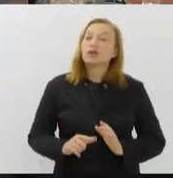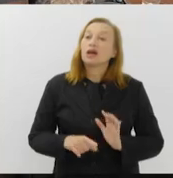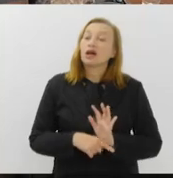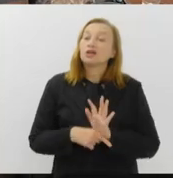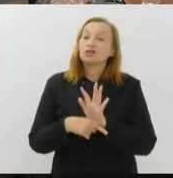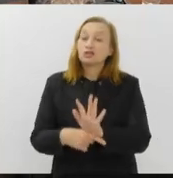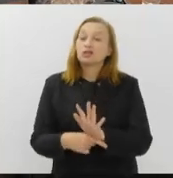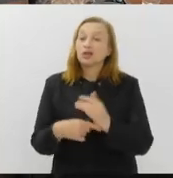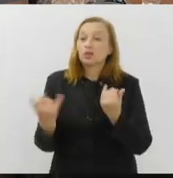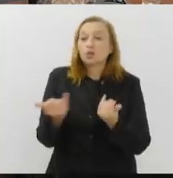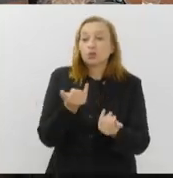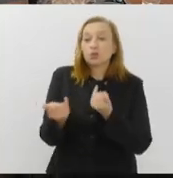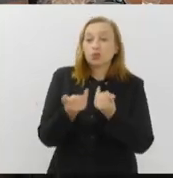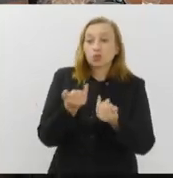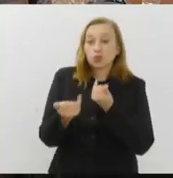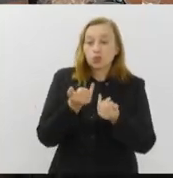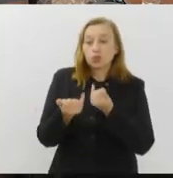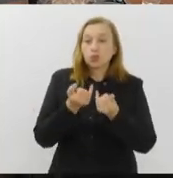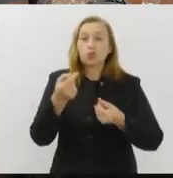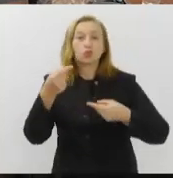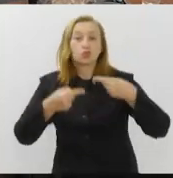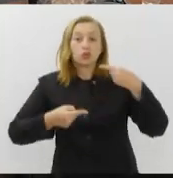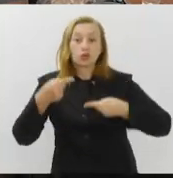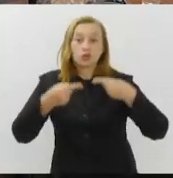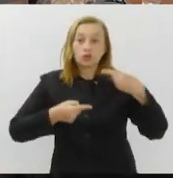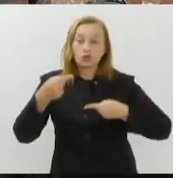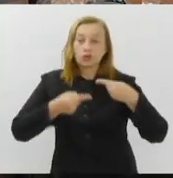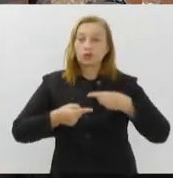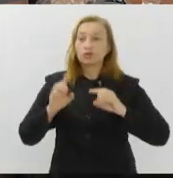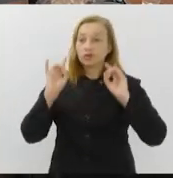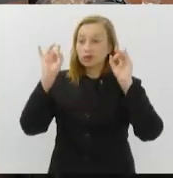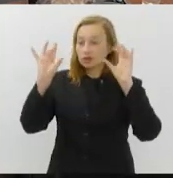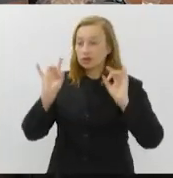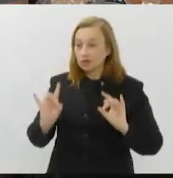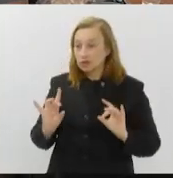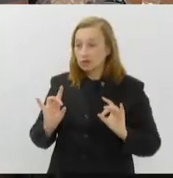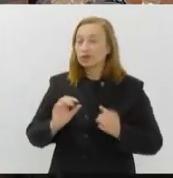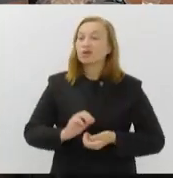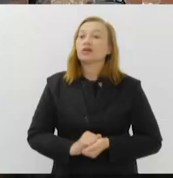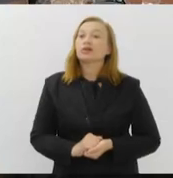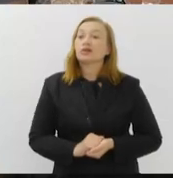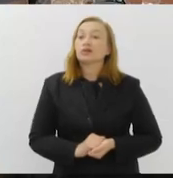com informações, com o debate e especialmente com